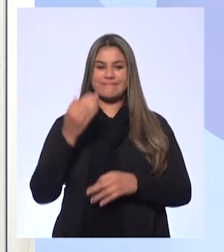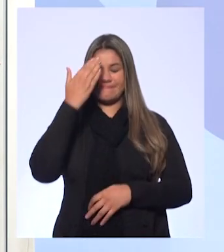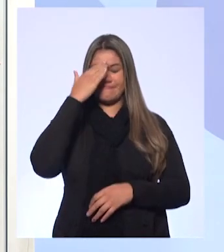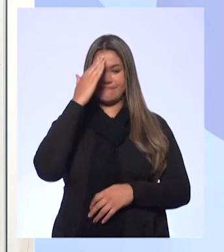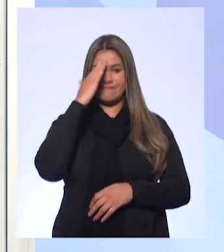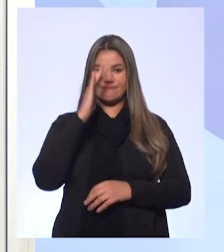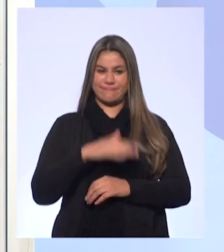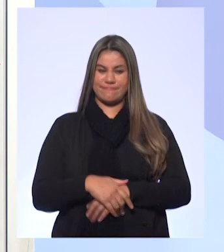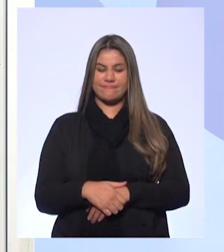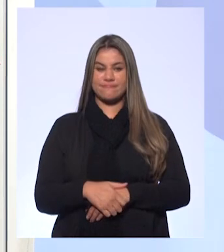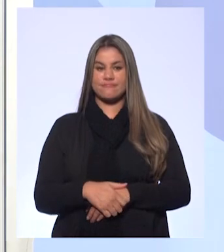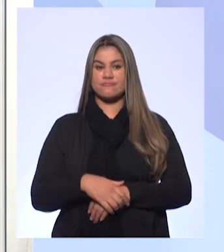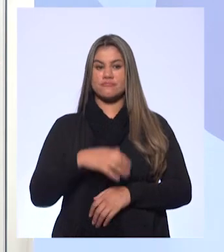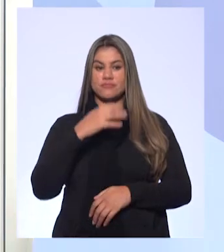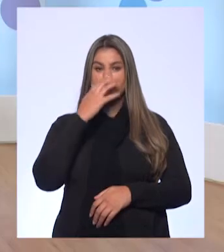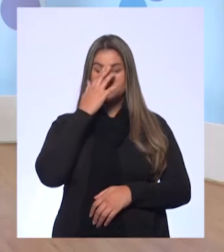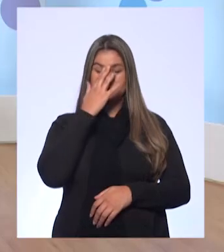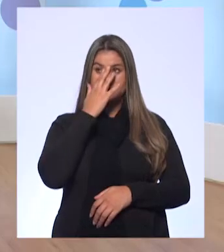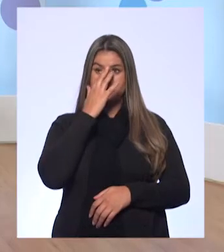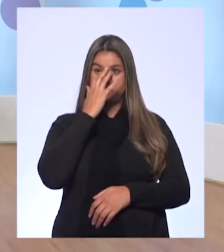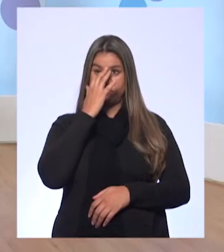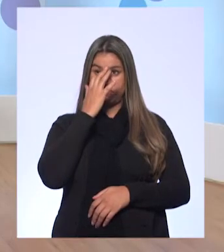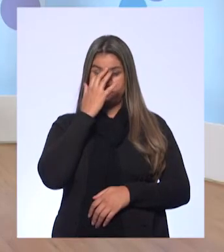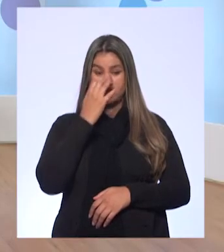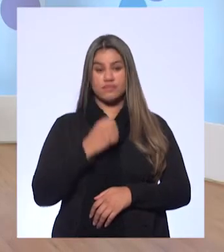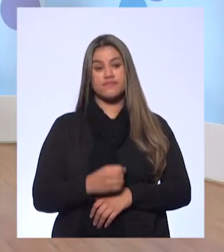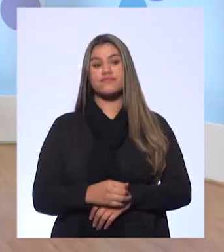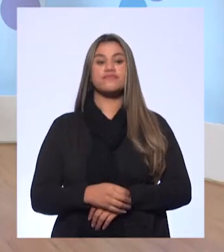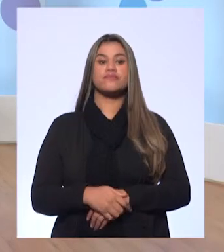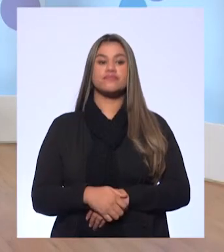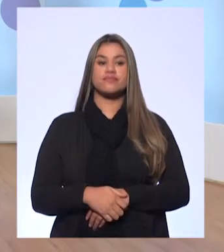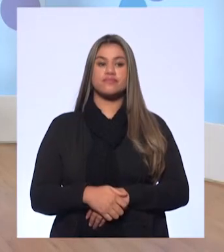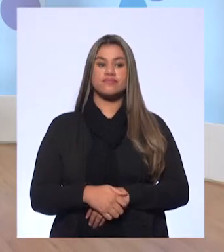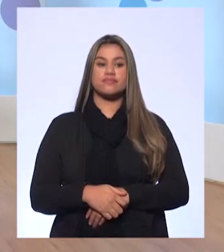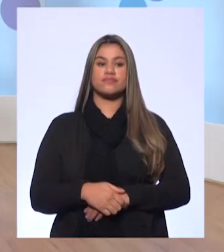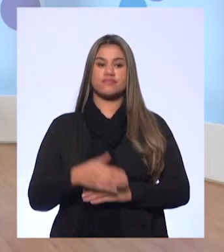ideia? Dando sequência aqui, agora,